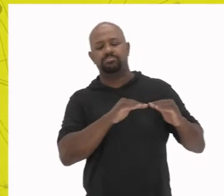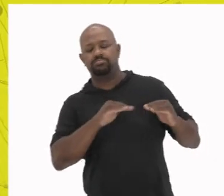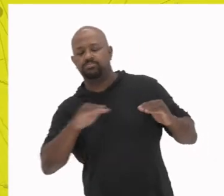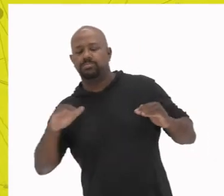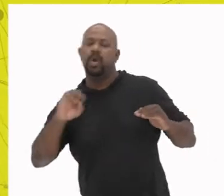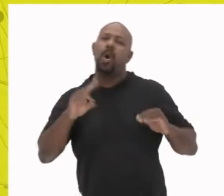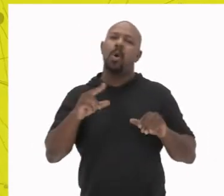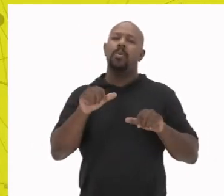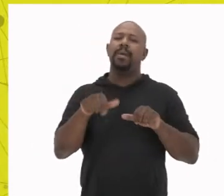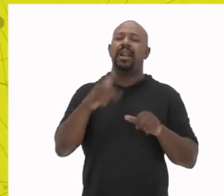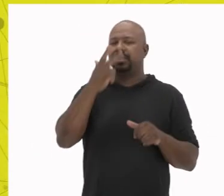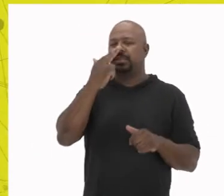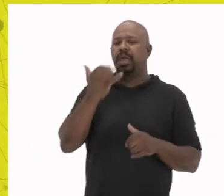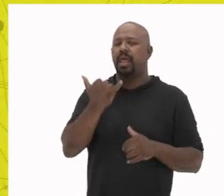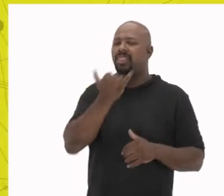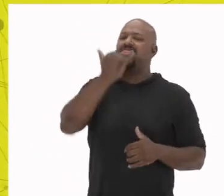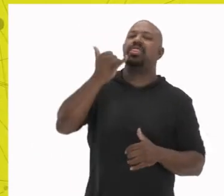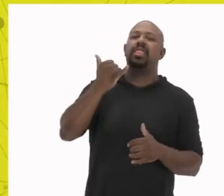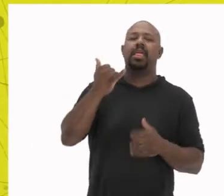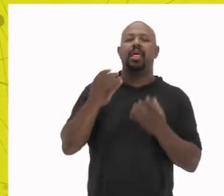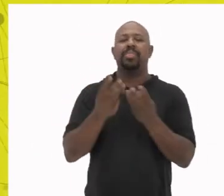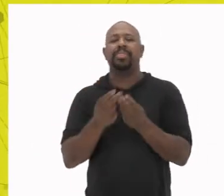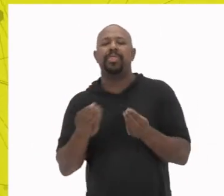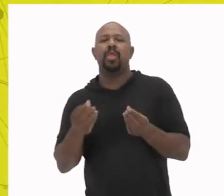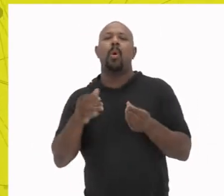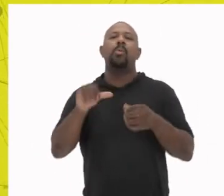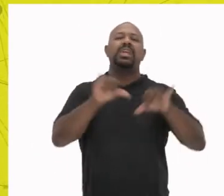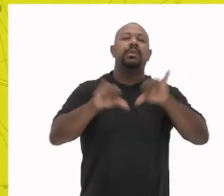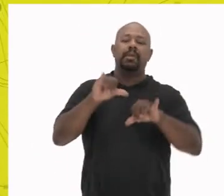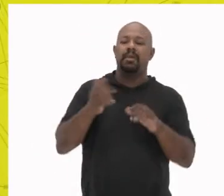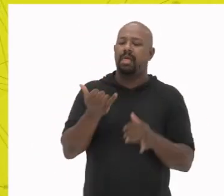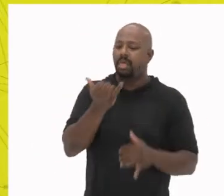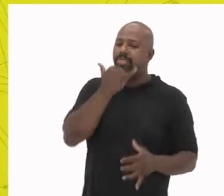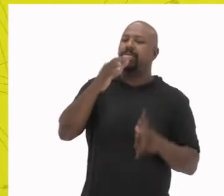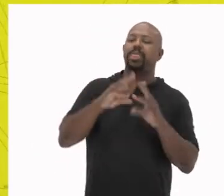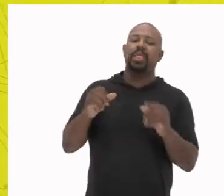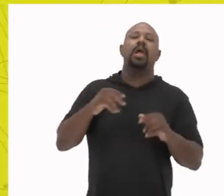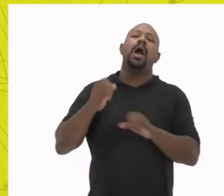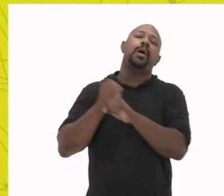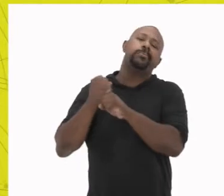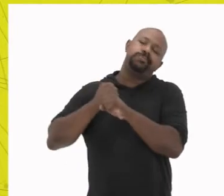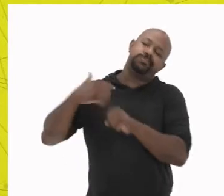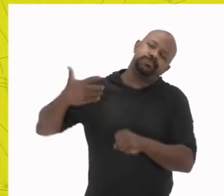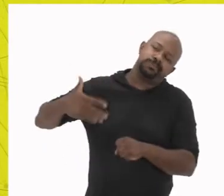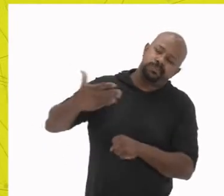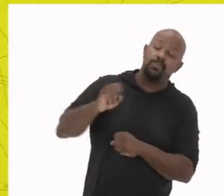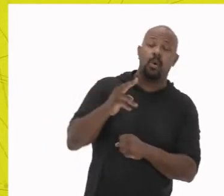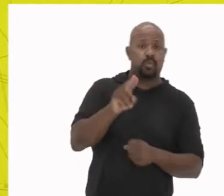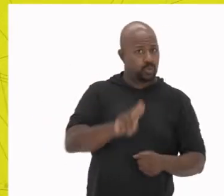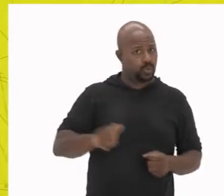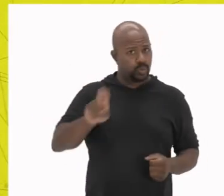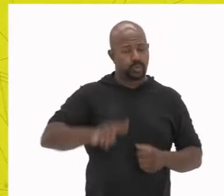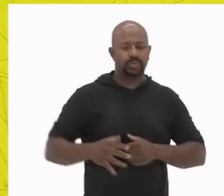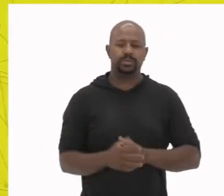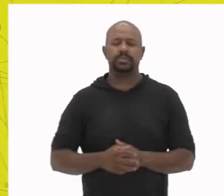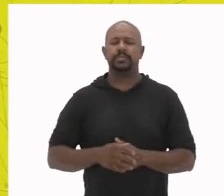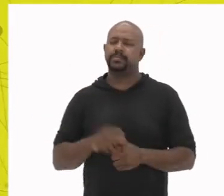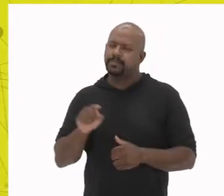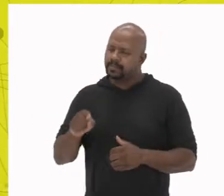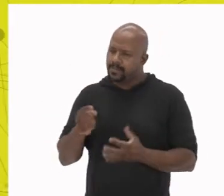a estabilização ou a reversão de danos físicos ou químicos adquiridos pela obra ao longo do tempo e do